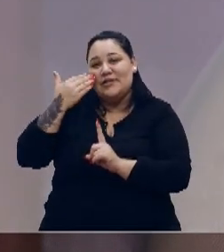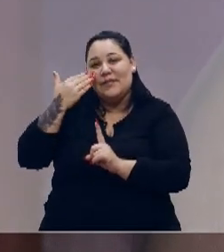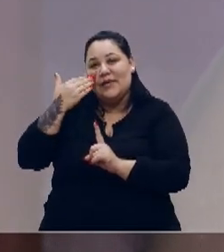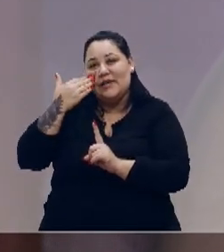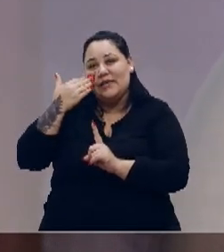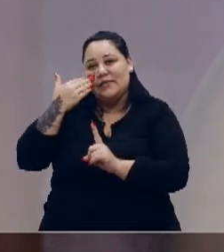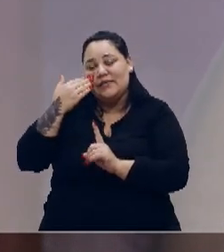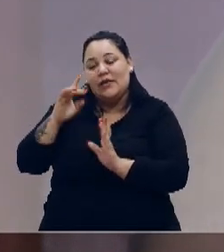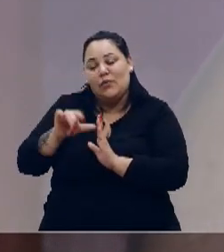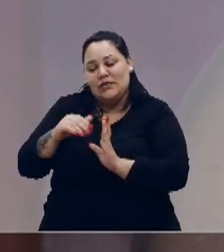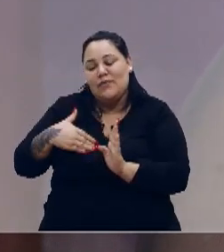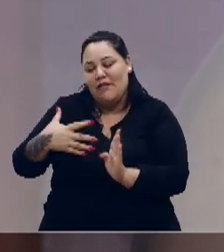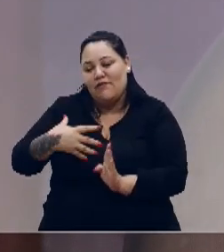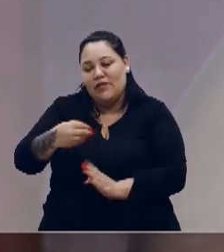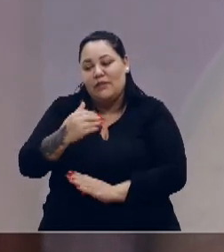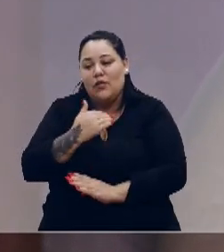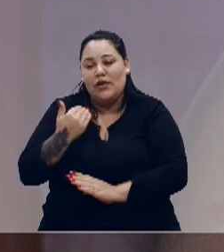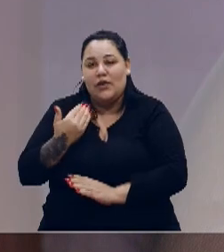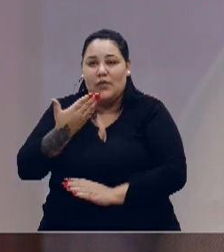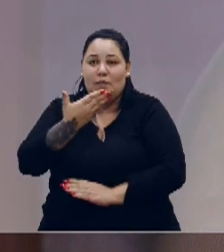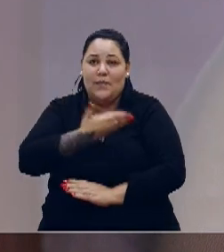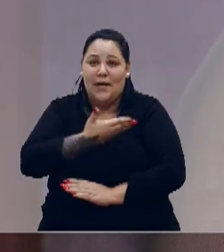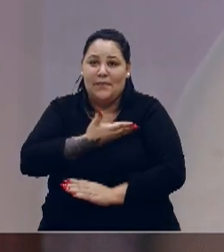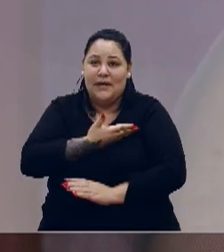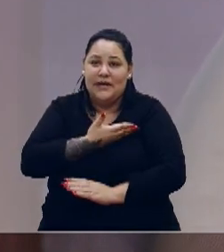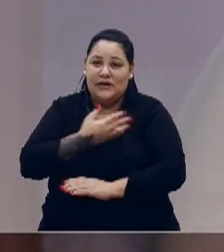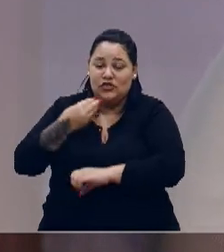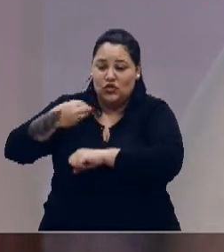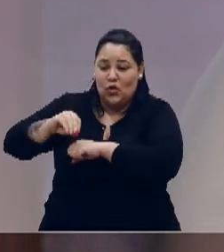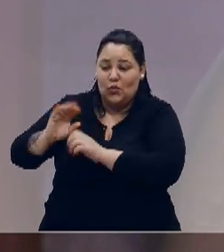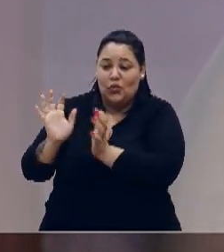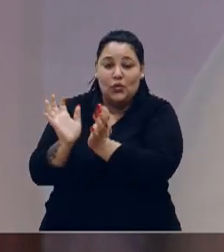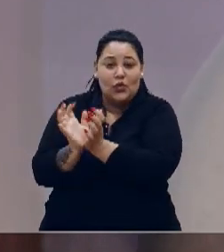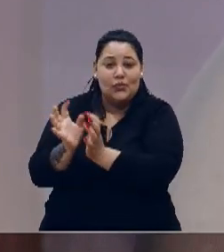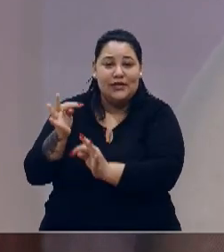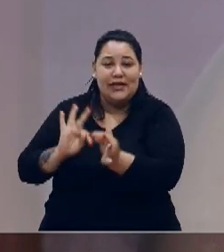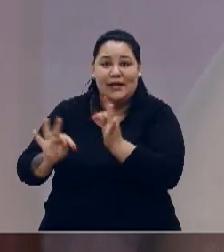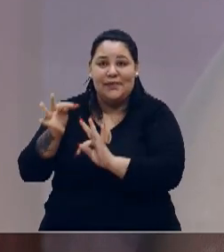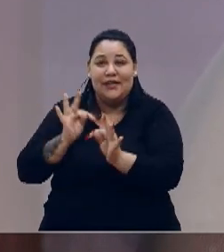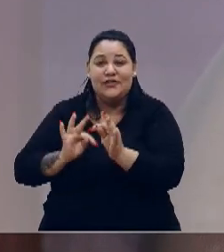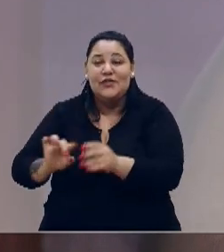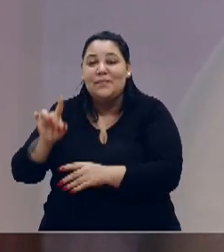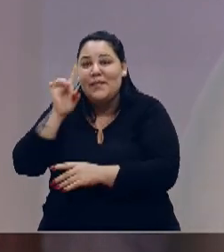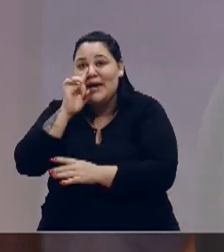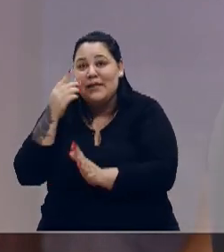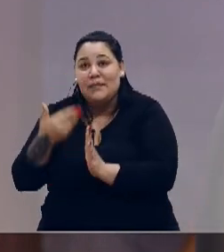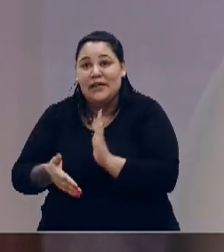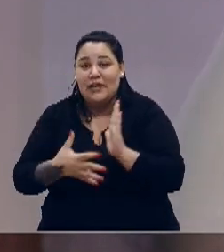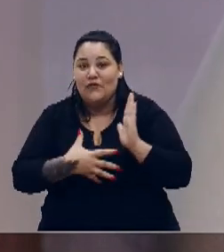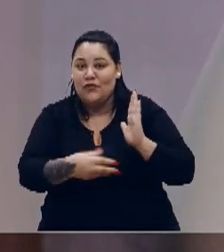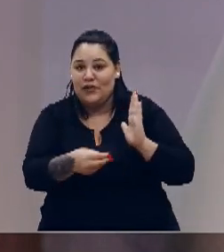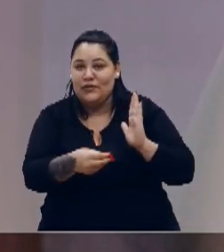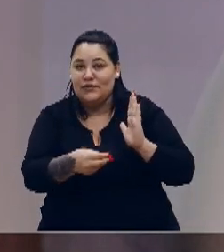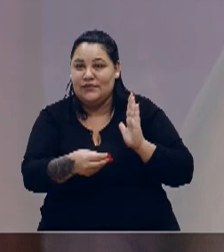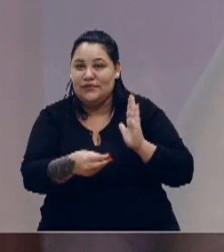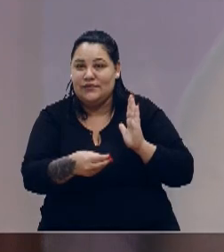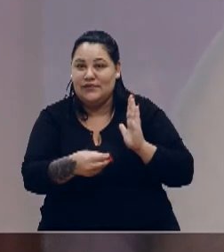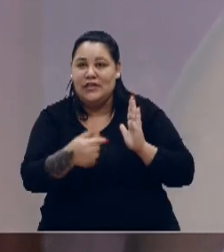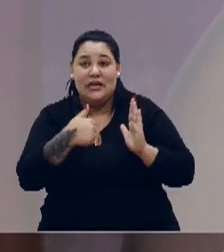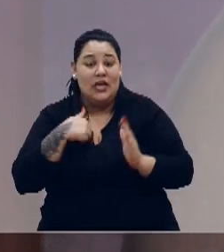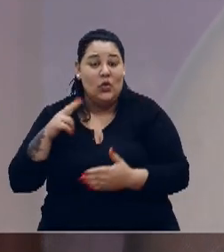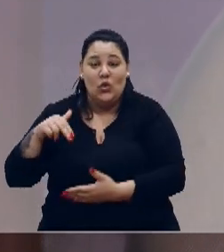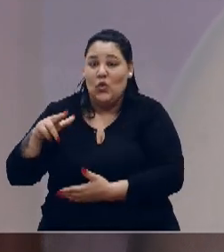Madalena faleceu, uma amiga minha me indicou para um grupo de terapia de mães de enluto, e aí foi ali que que nunca